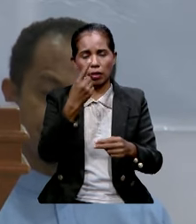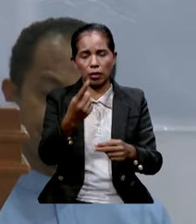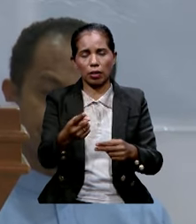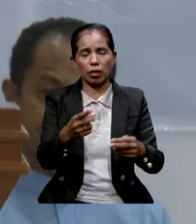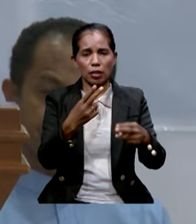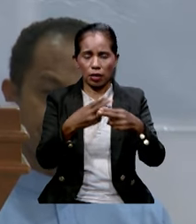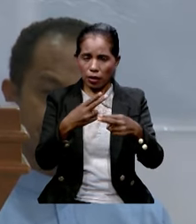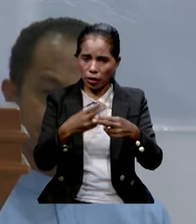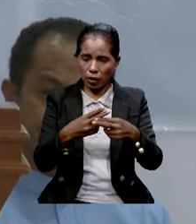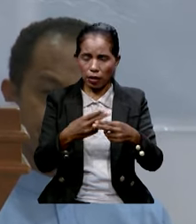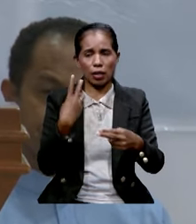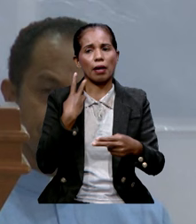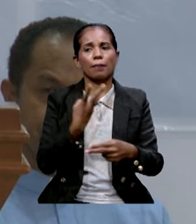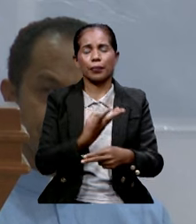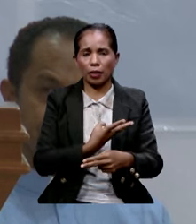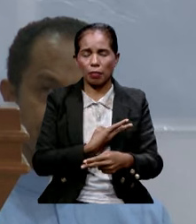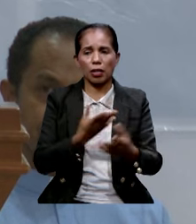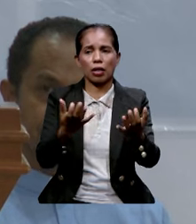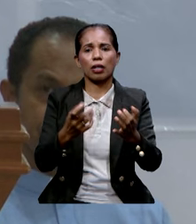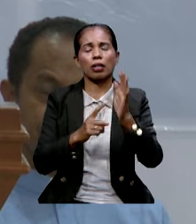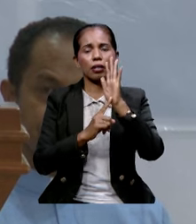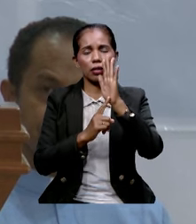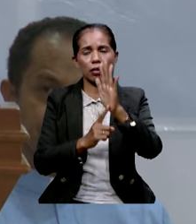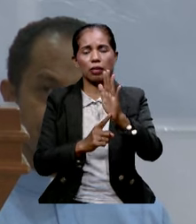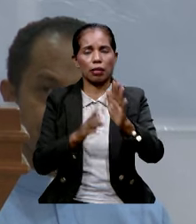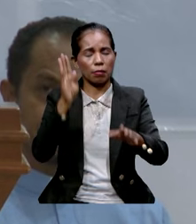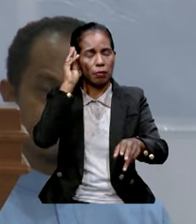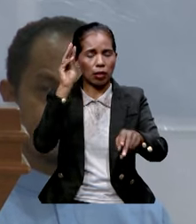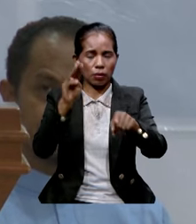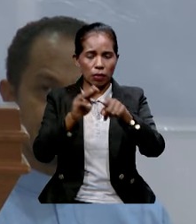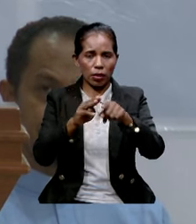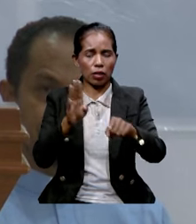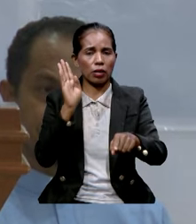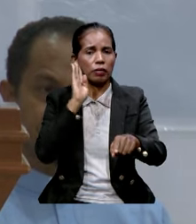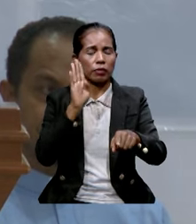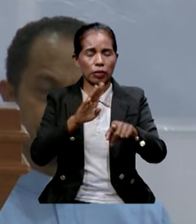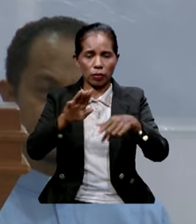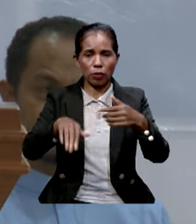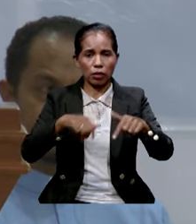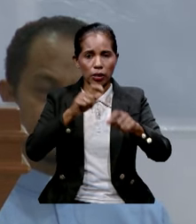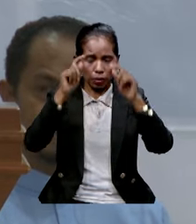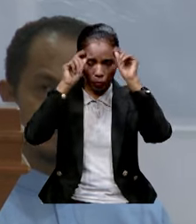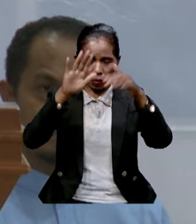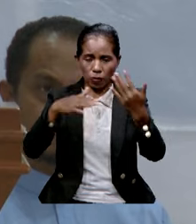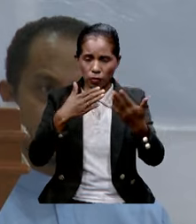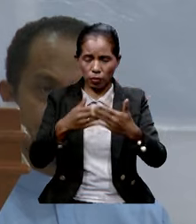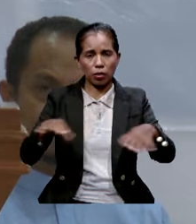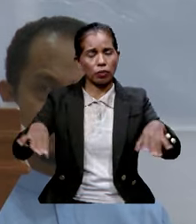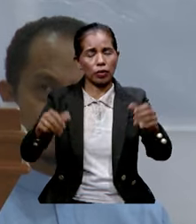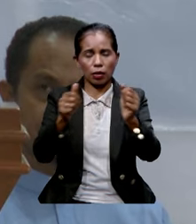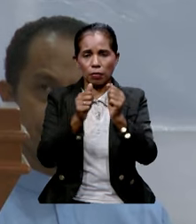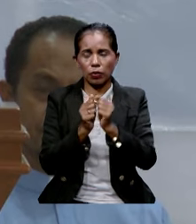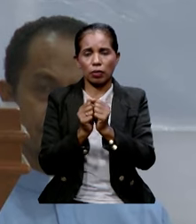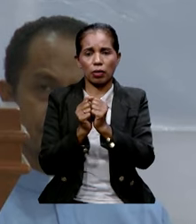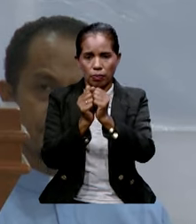Naran, Ami, a cara capela ba mongali no bimpeton timoruan hotu. A tu colabora no